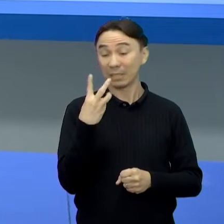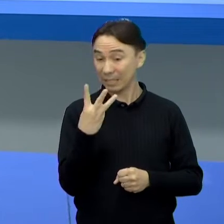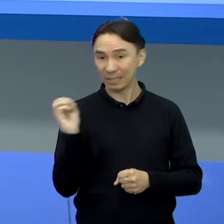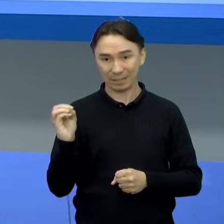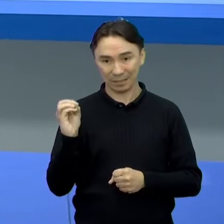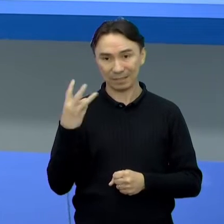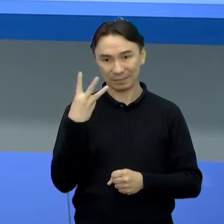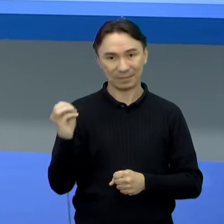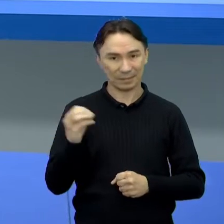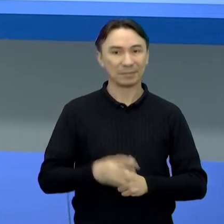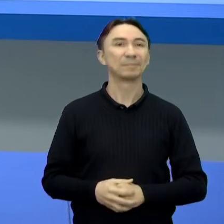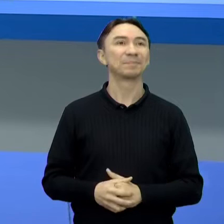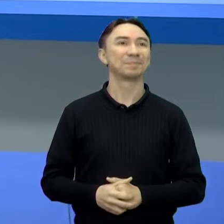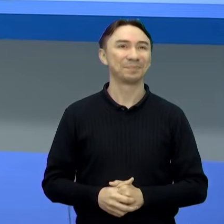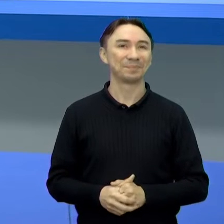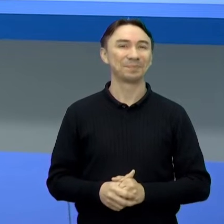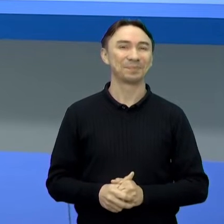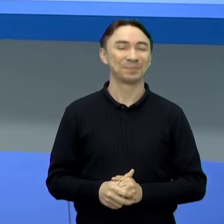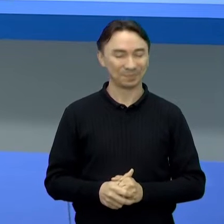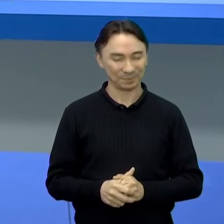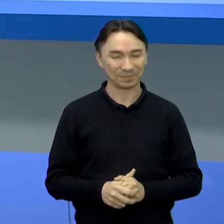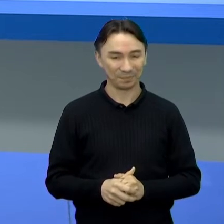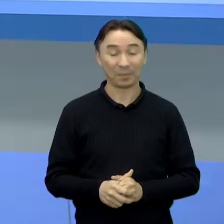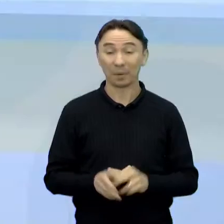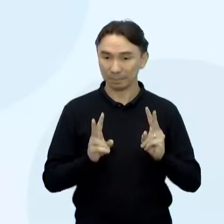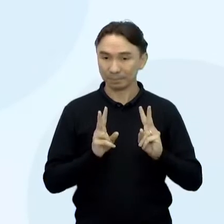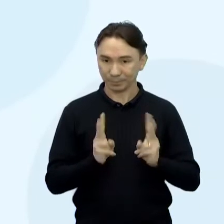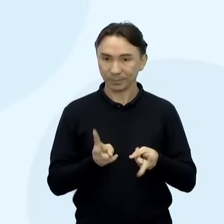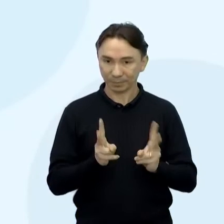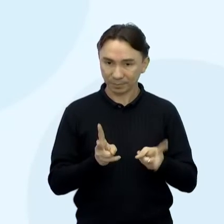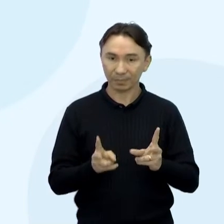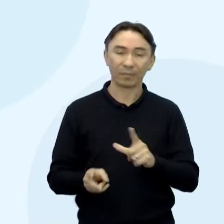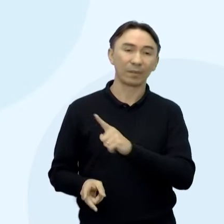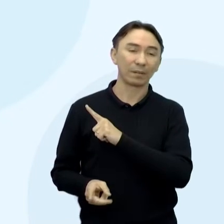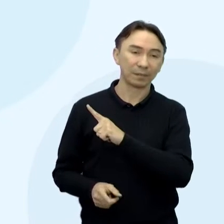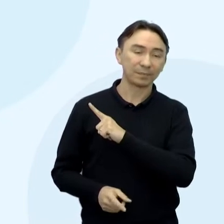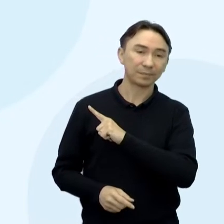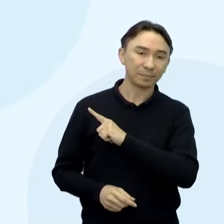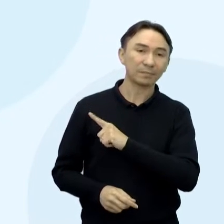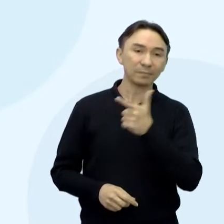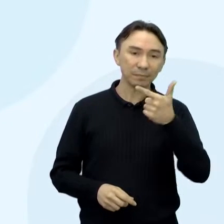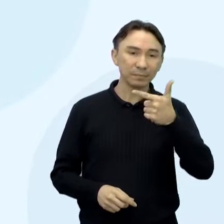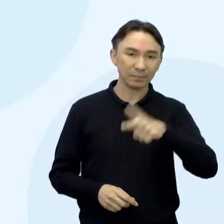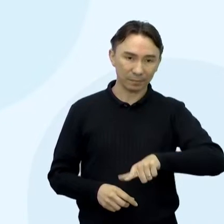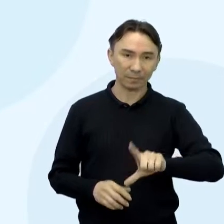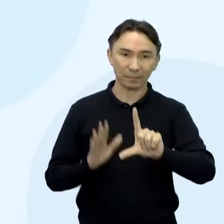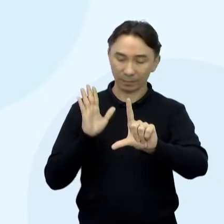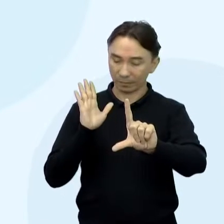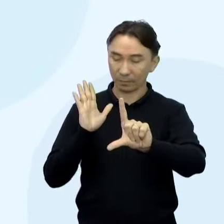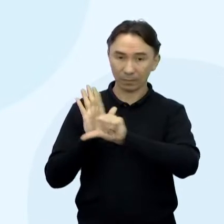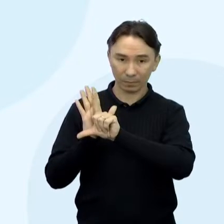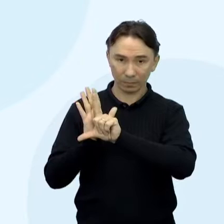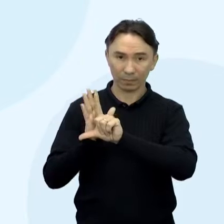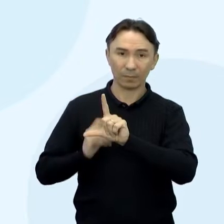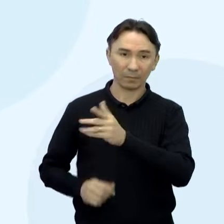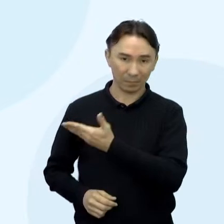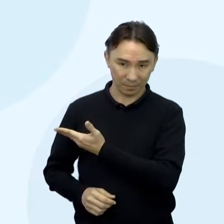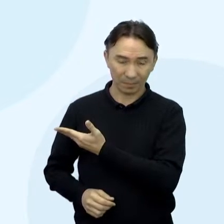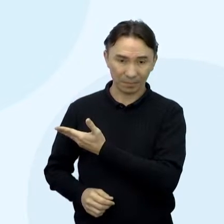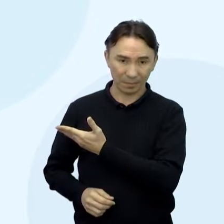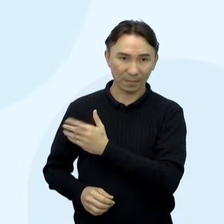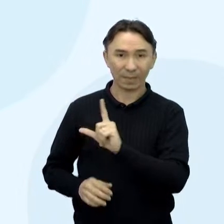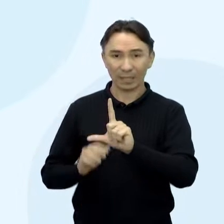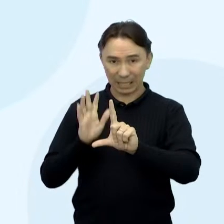Continuando, vamos entrar aí, vai aparecer na tela para vocês, a Política Nacional dos